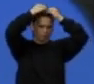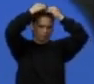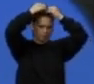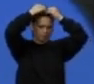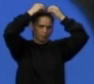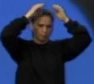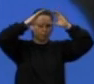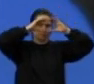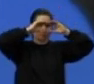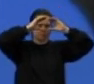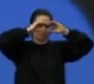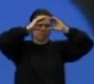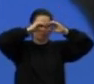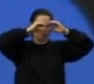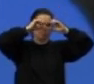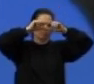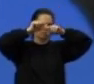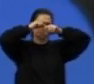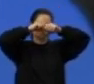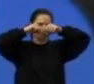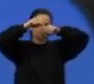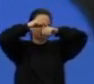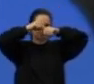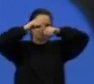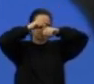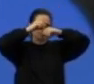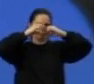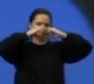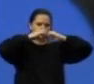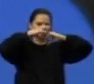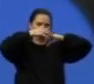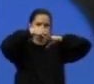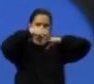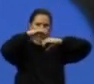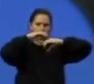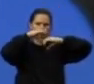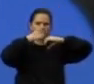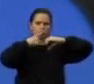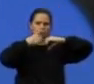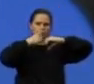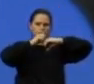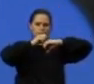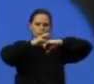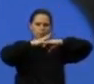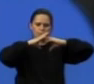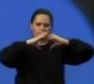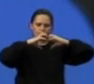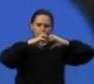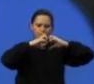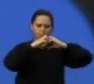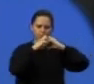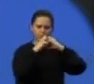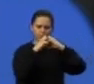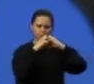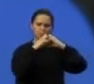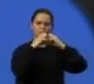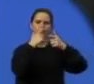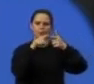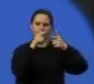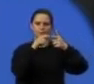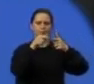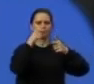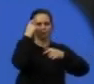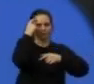um hematoma, que por sua vez irá crescer, comprimindo o cérebro, o que certamente trará lesões